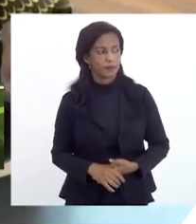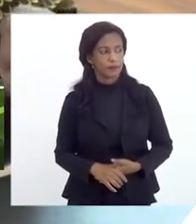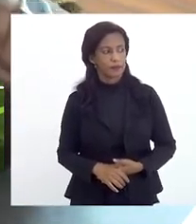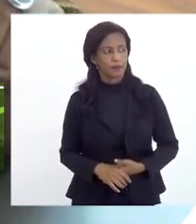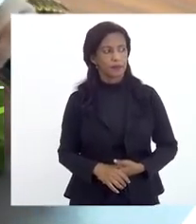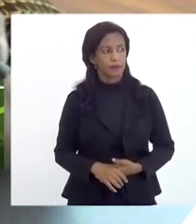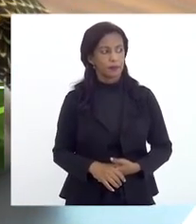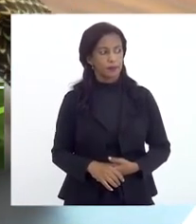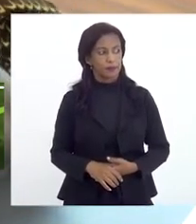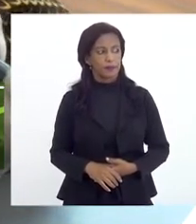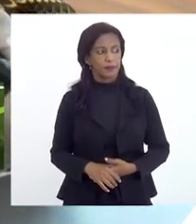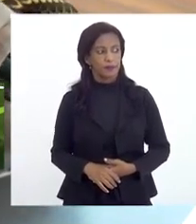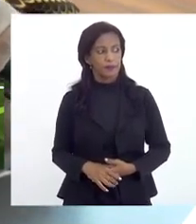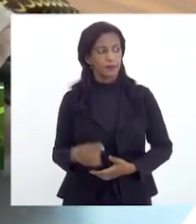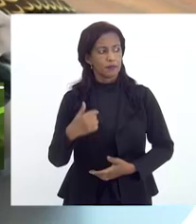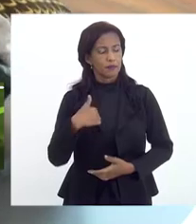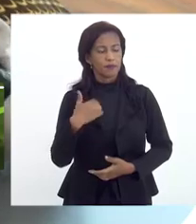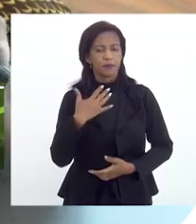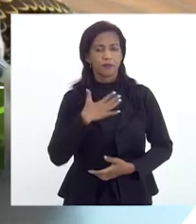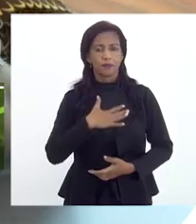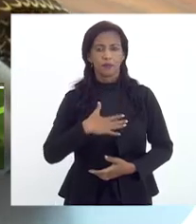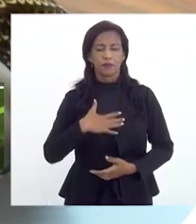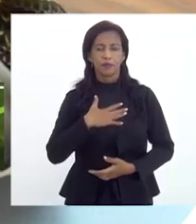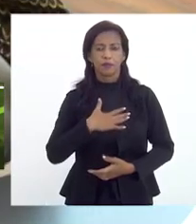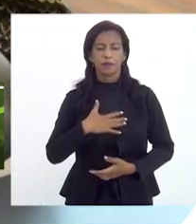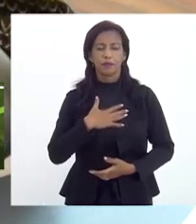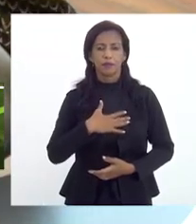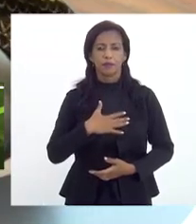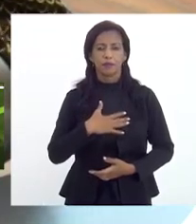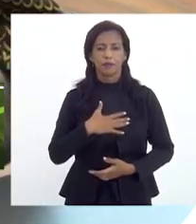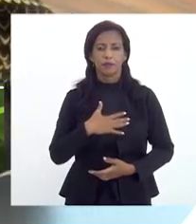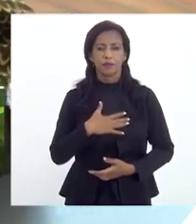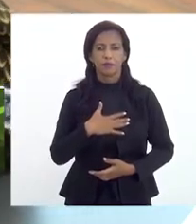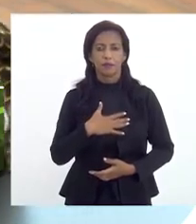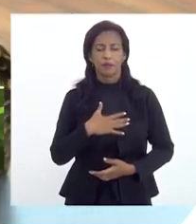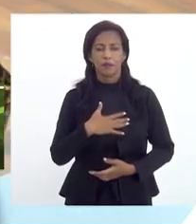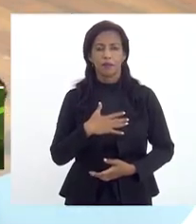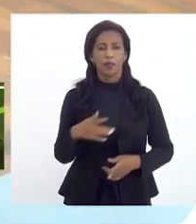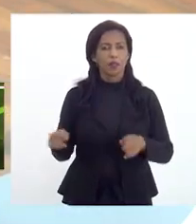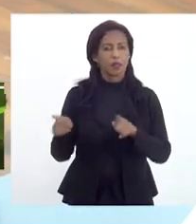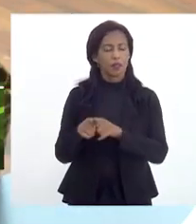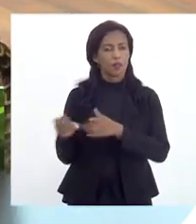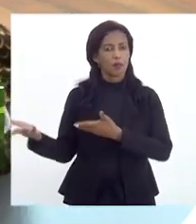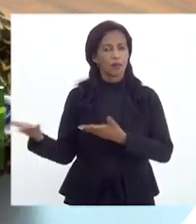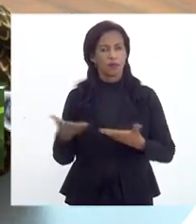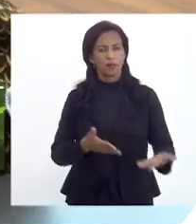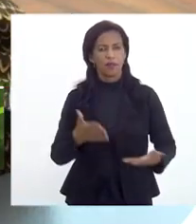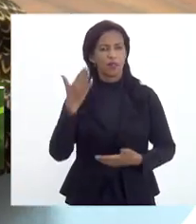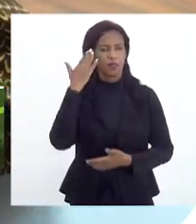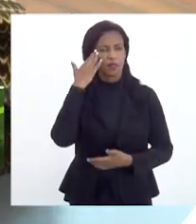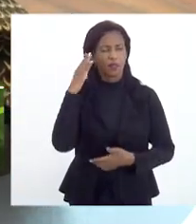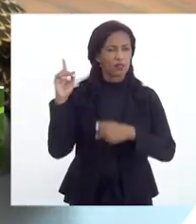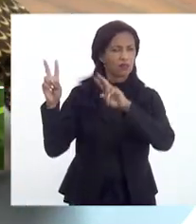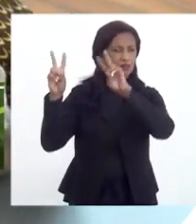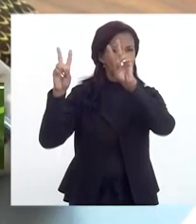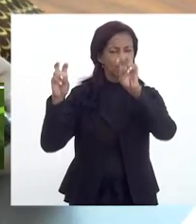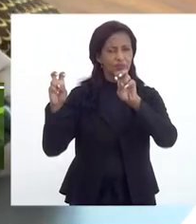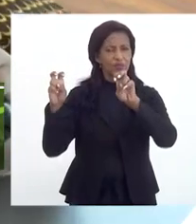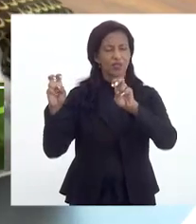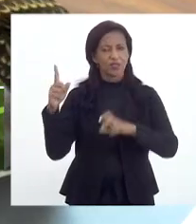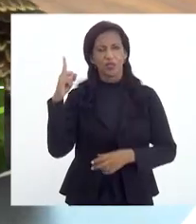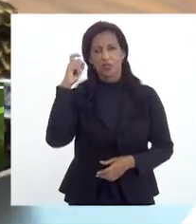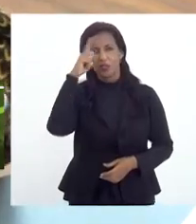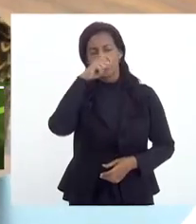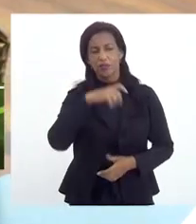Dizer que me sinto contemplada Enquanto parlamentar Que vem também Tentando entender Esse tema difícil Que não é